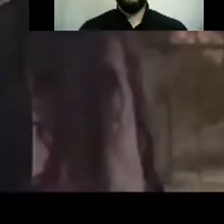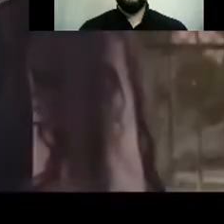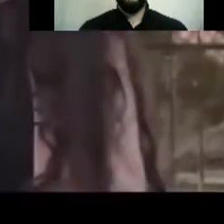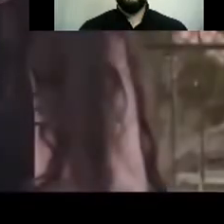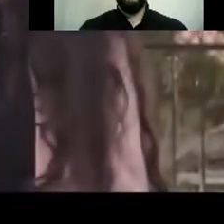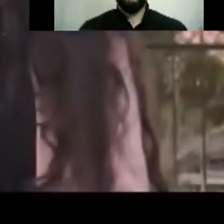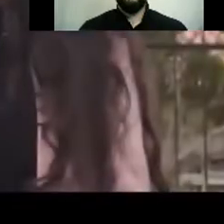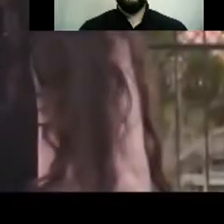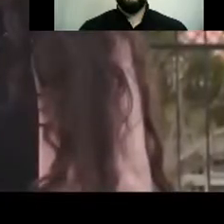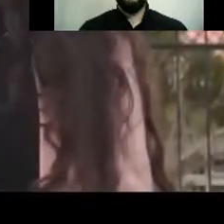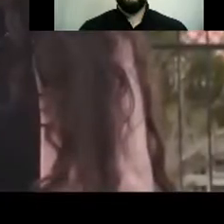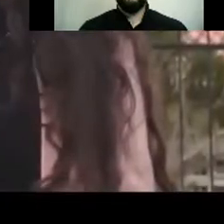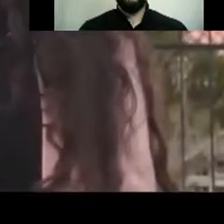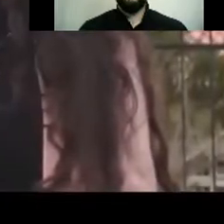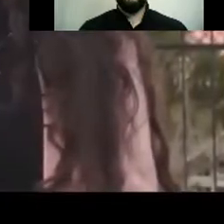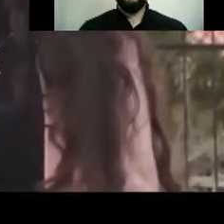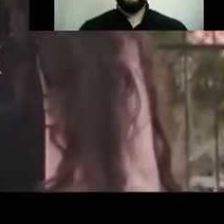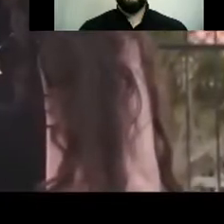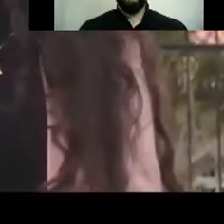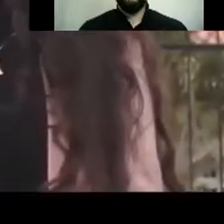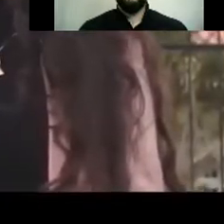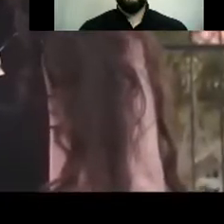pela melhor valorização profissional.